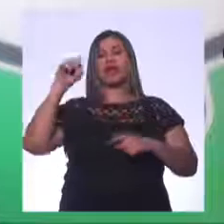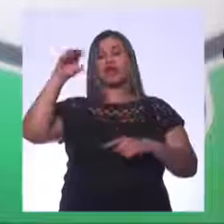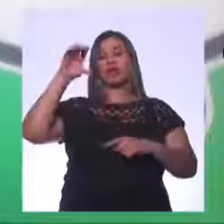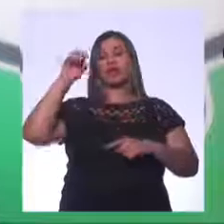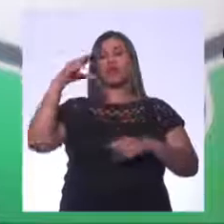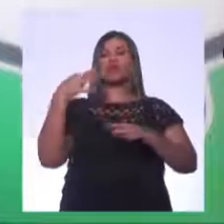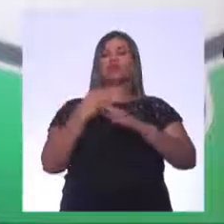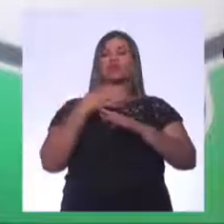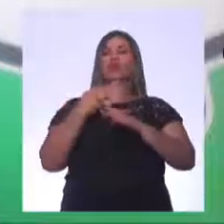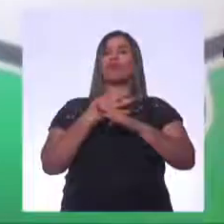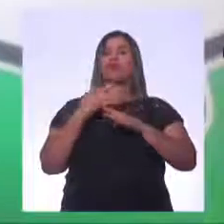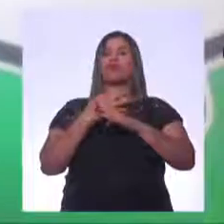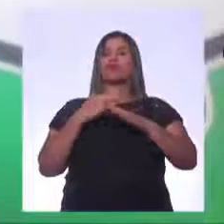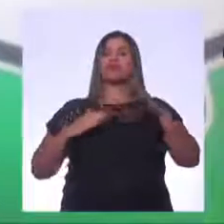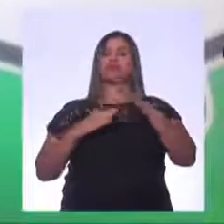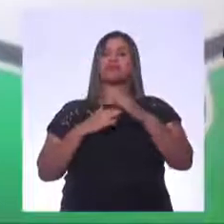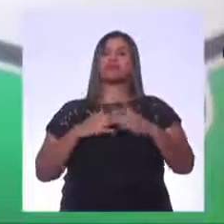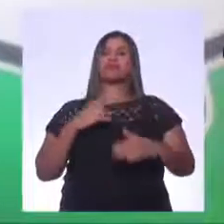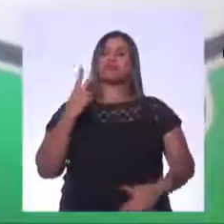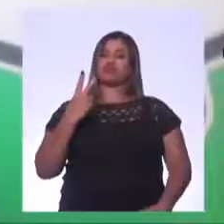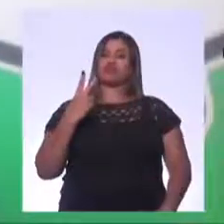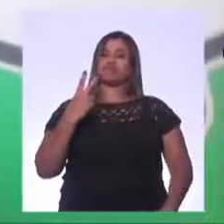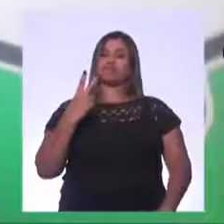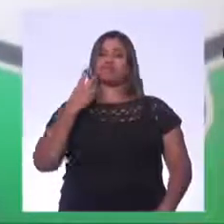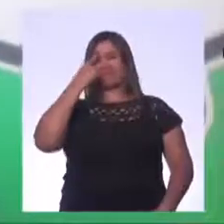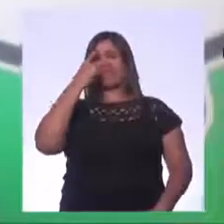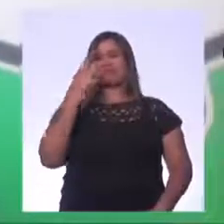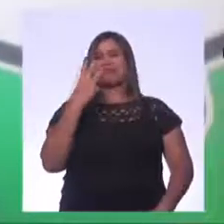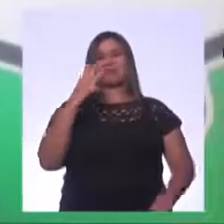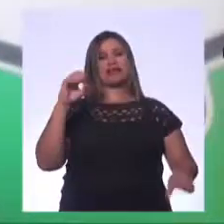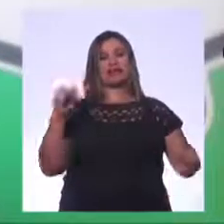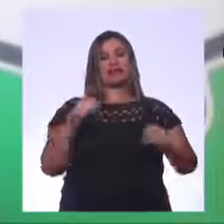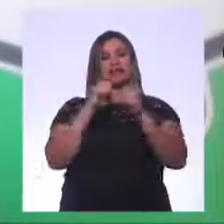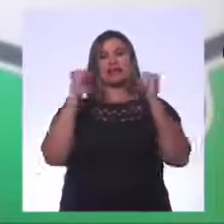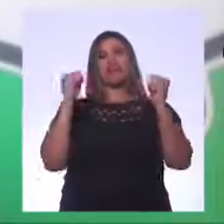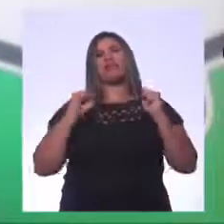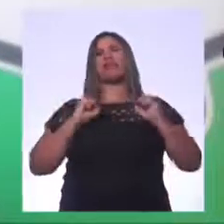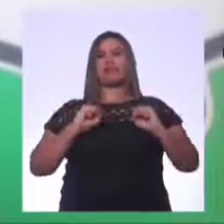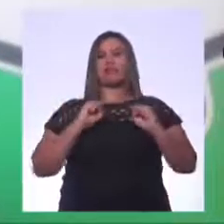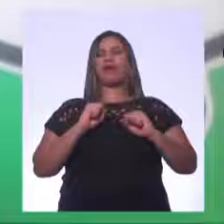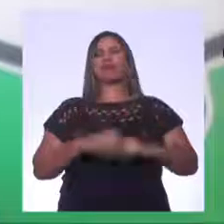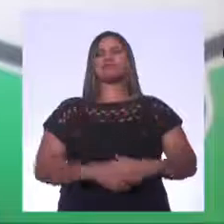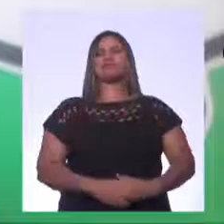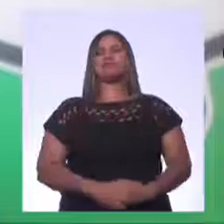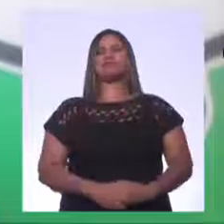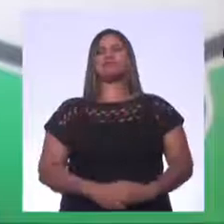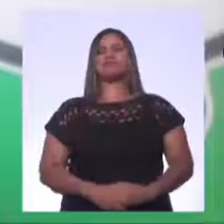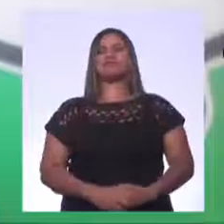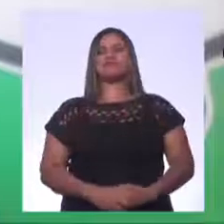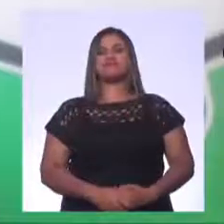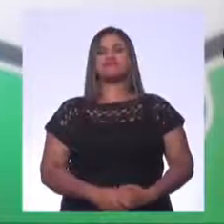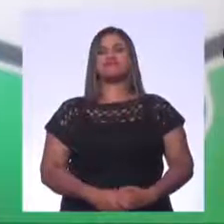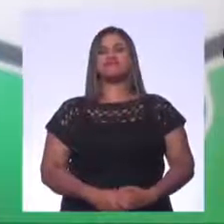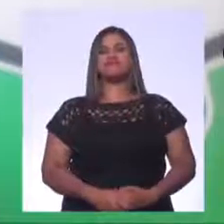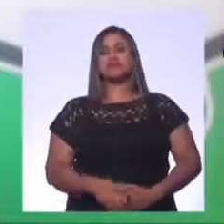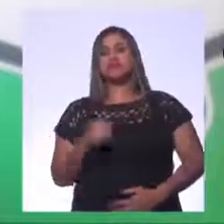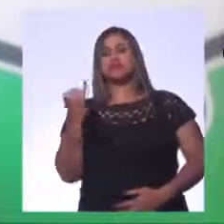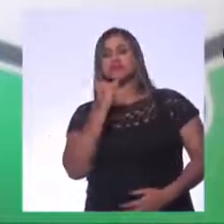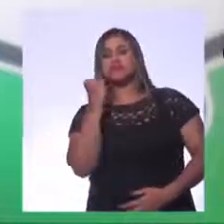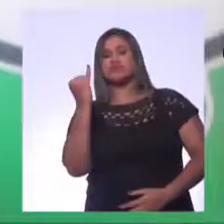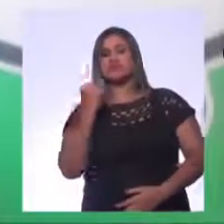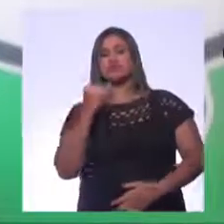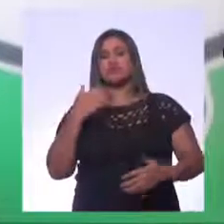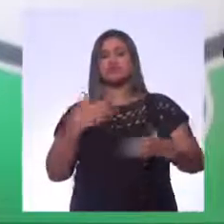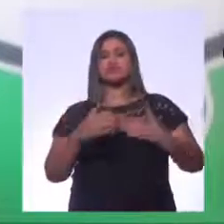aí no circuito, para que ele não queime, né? Ok? Isso é uma coisa que é importante em qualquer circuito que